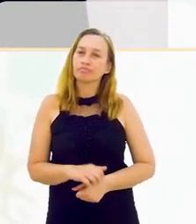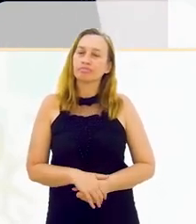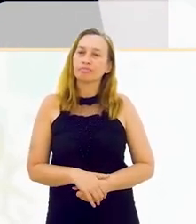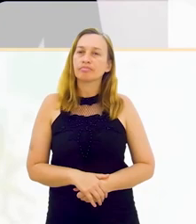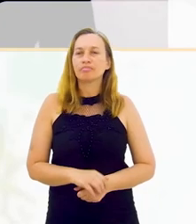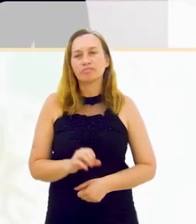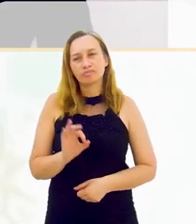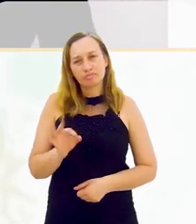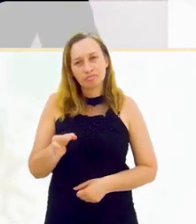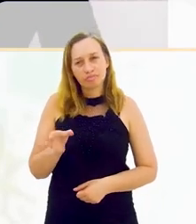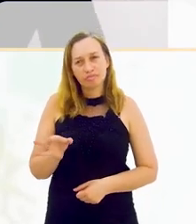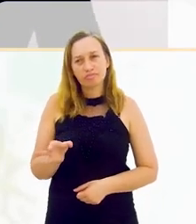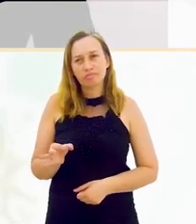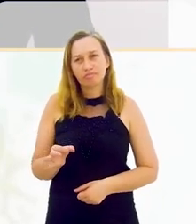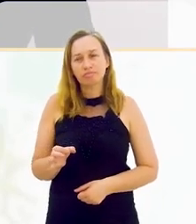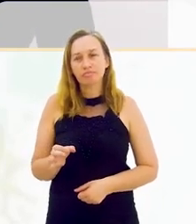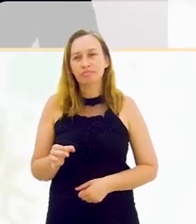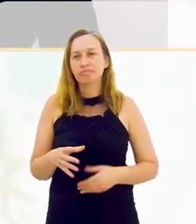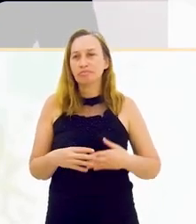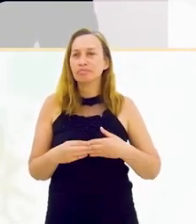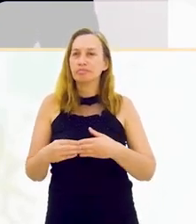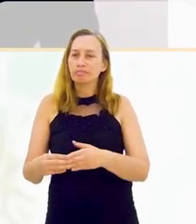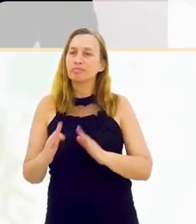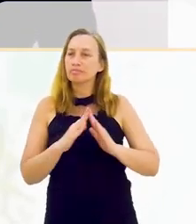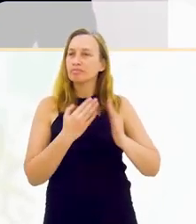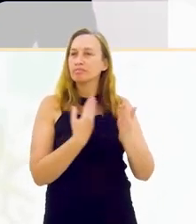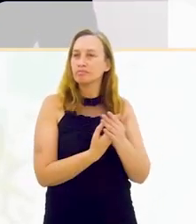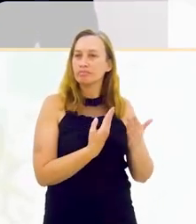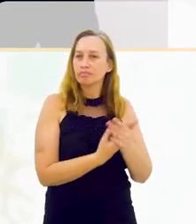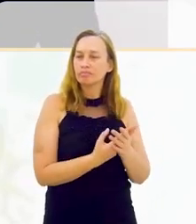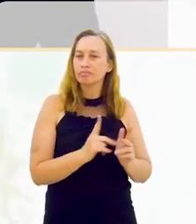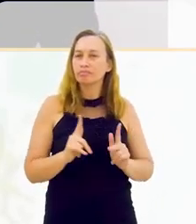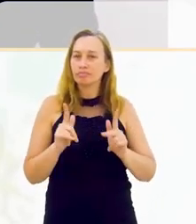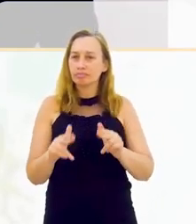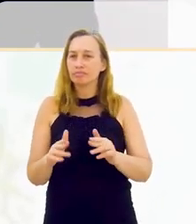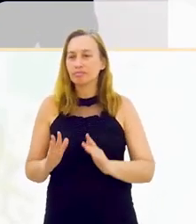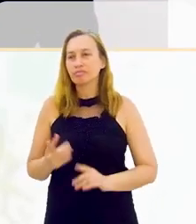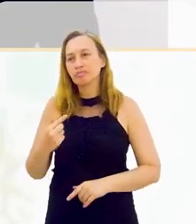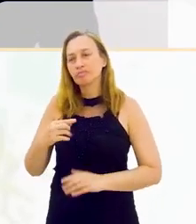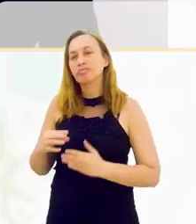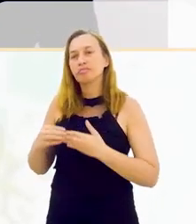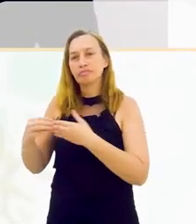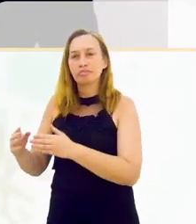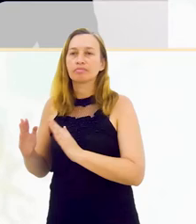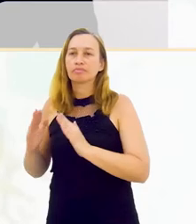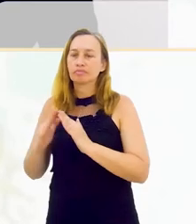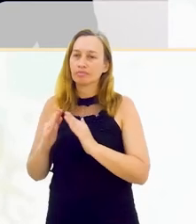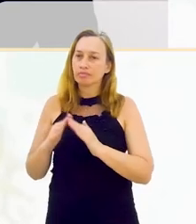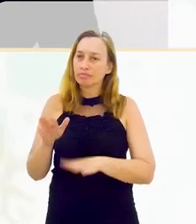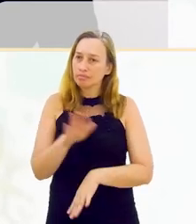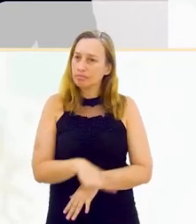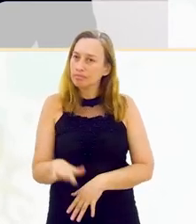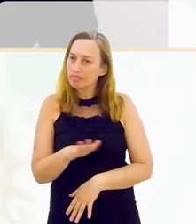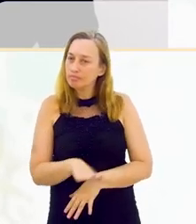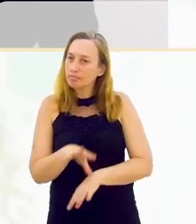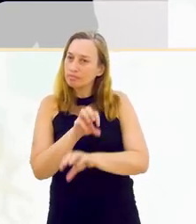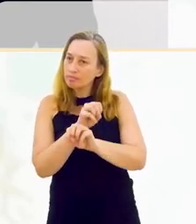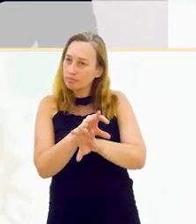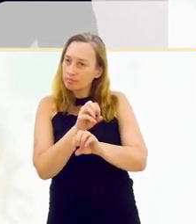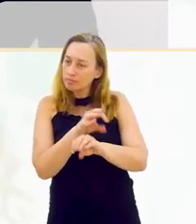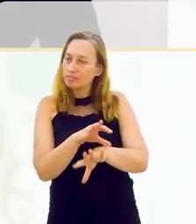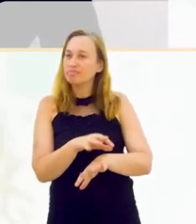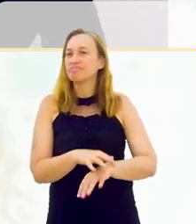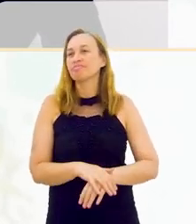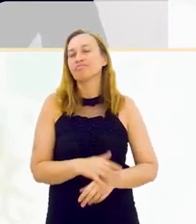isso. E pode ter certeza que eles levam isso para a escola da mesma forma que eles levam para casa, porque criança,